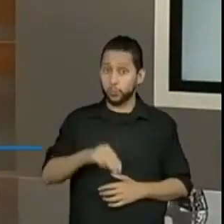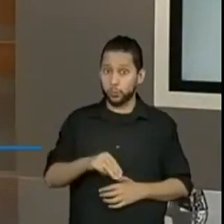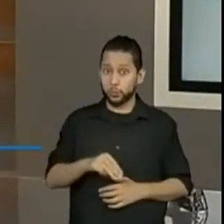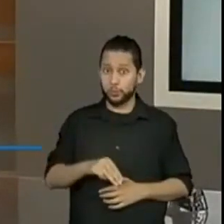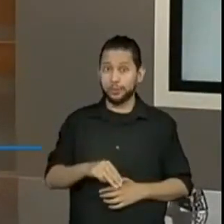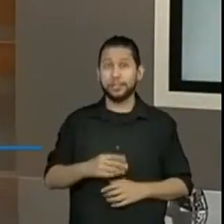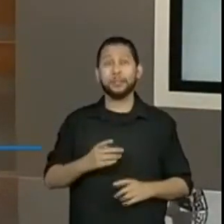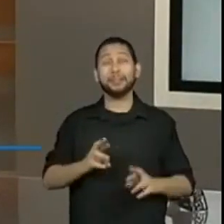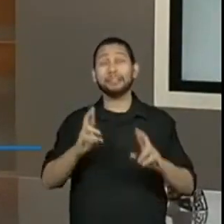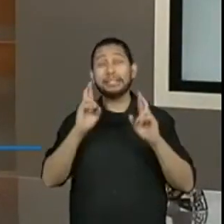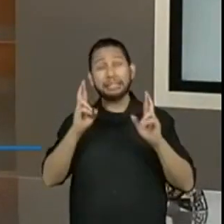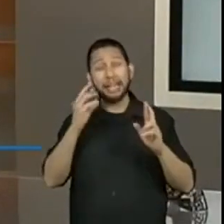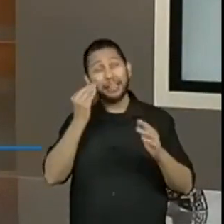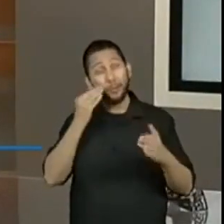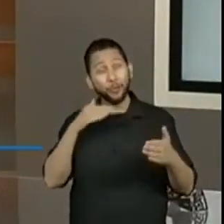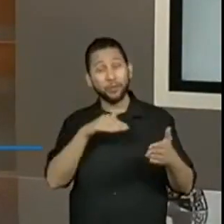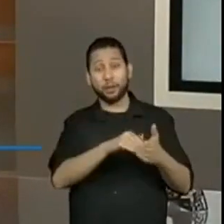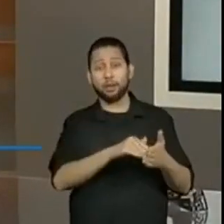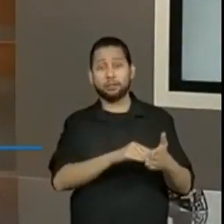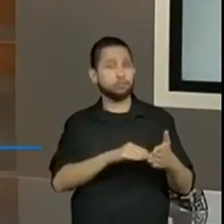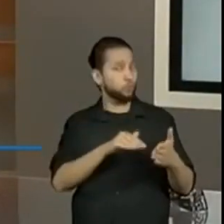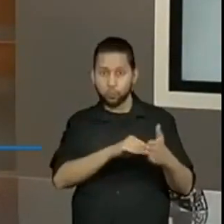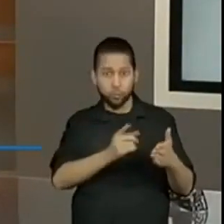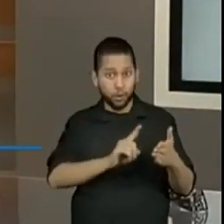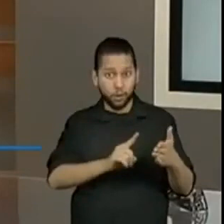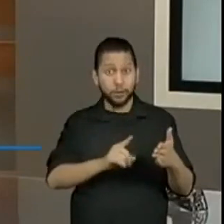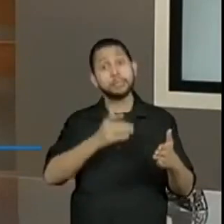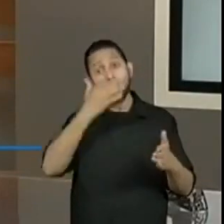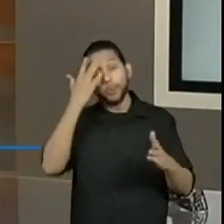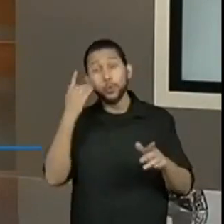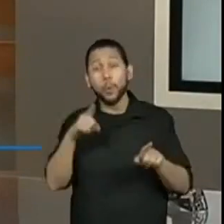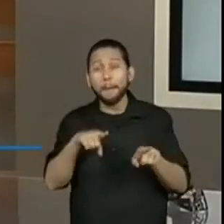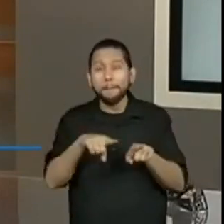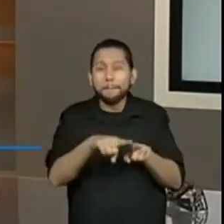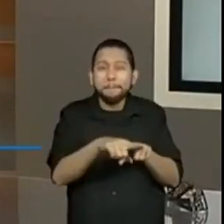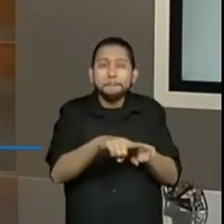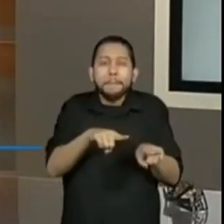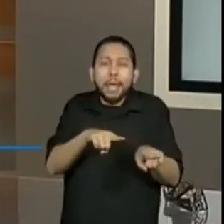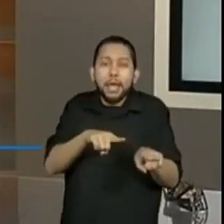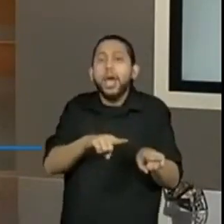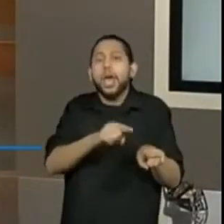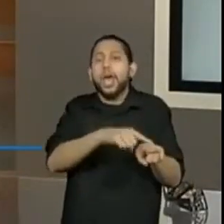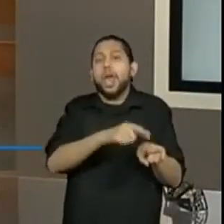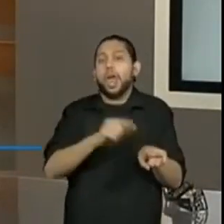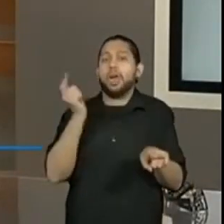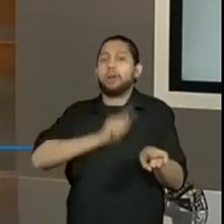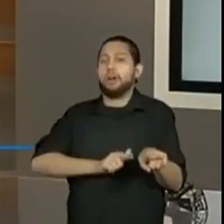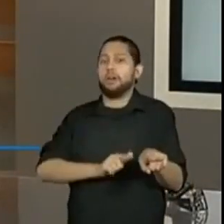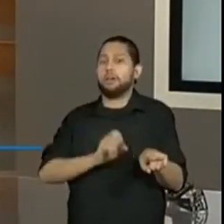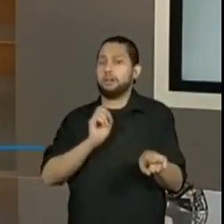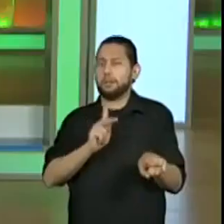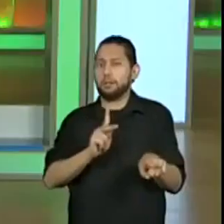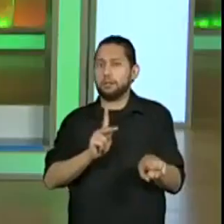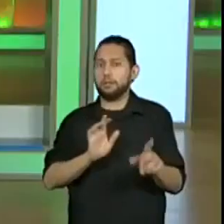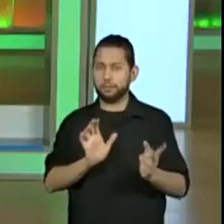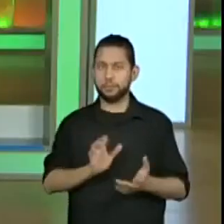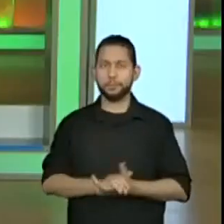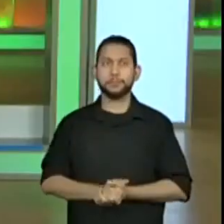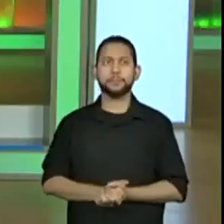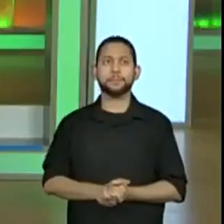para chegar até o final da trilha, não tem problema. Ganha quem tiver mais à frente, pode ser? Claro. Fechou. Perfeito.